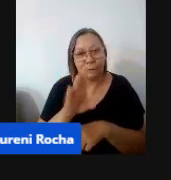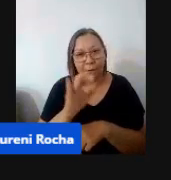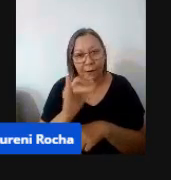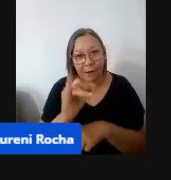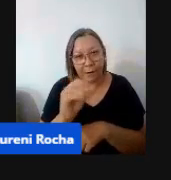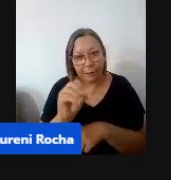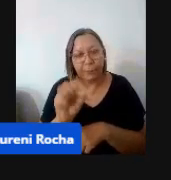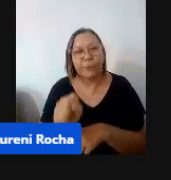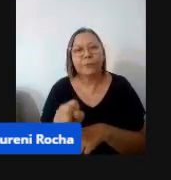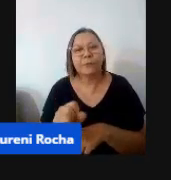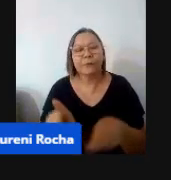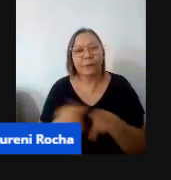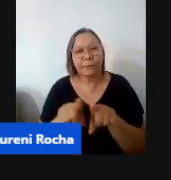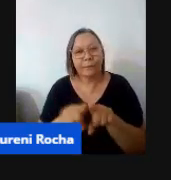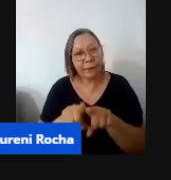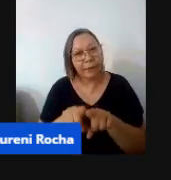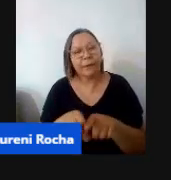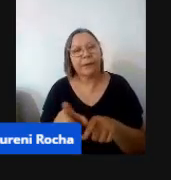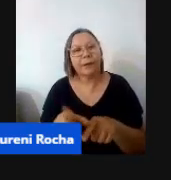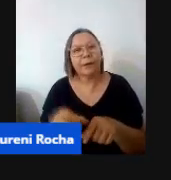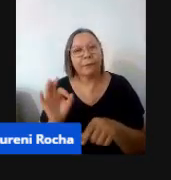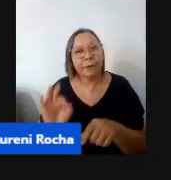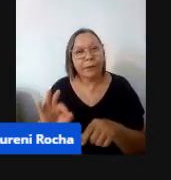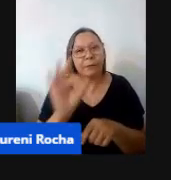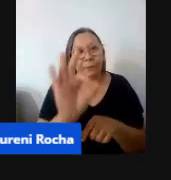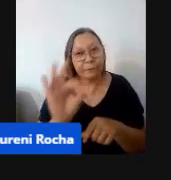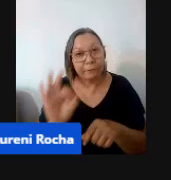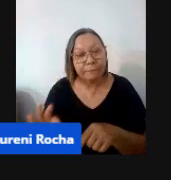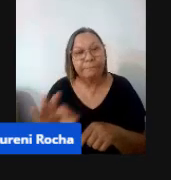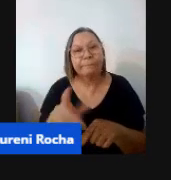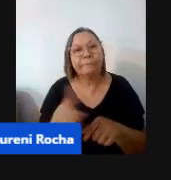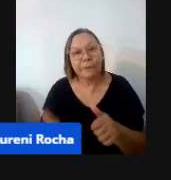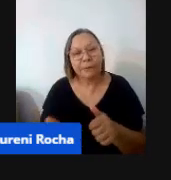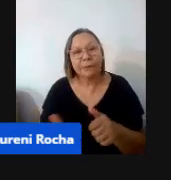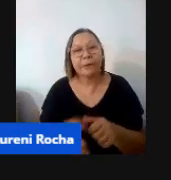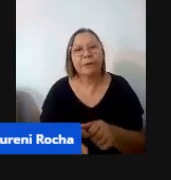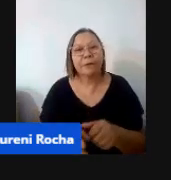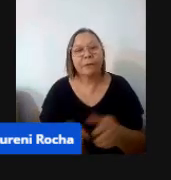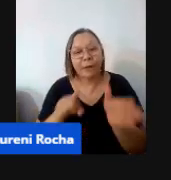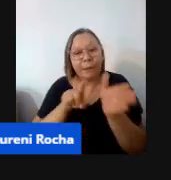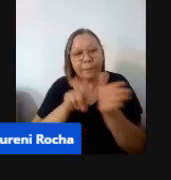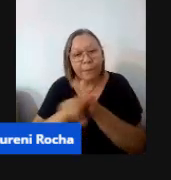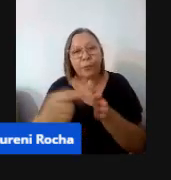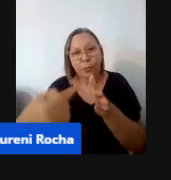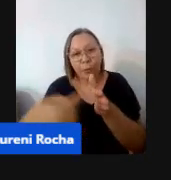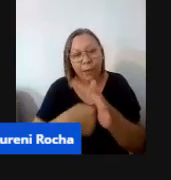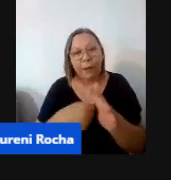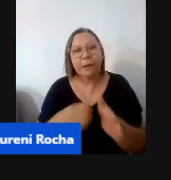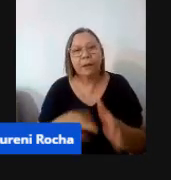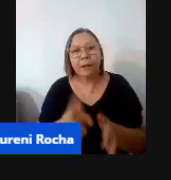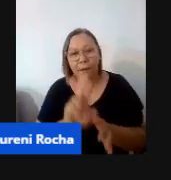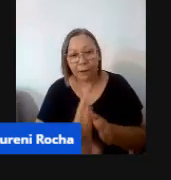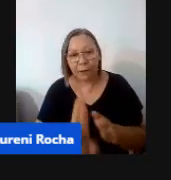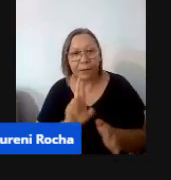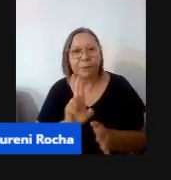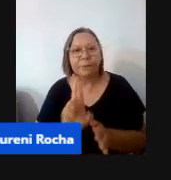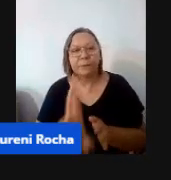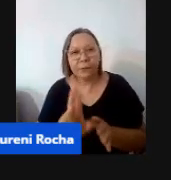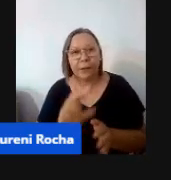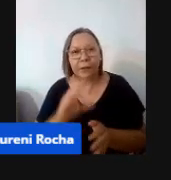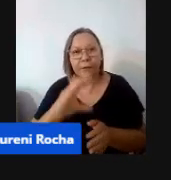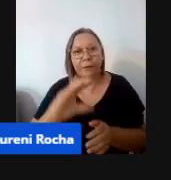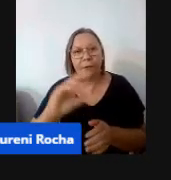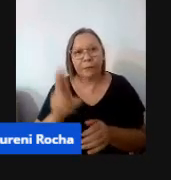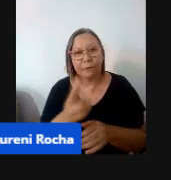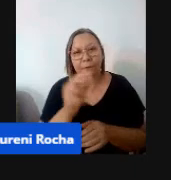podem consumir uma comida rápida. E eles foram respondendo no chat da aula a frequência que eles faziam